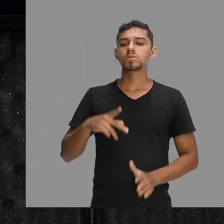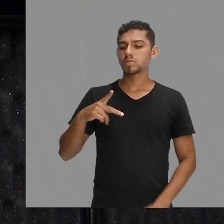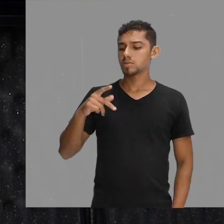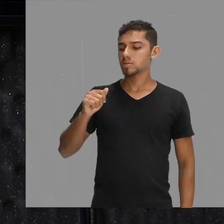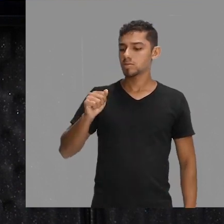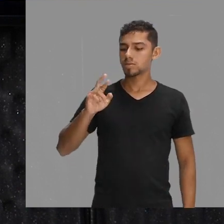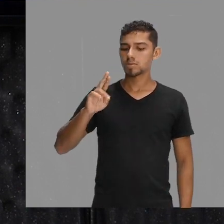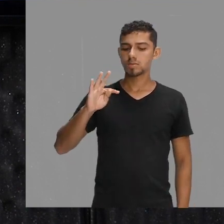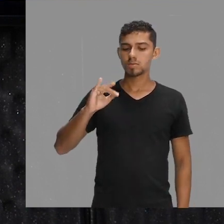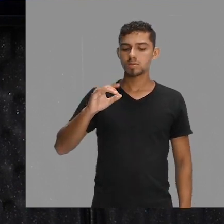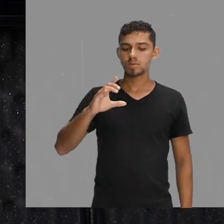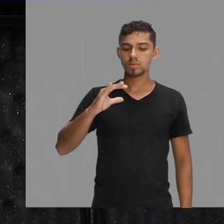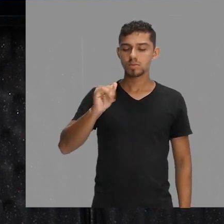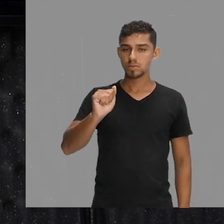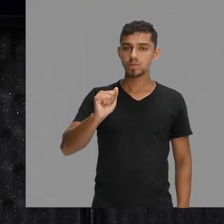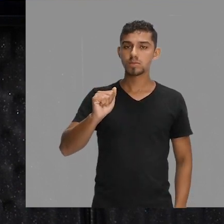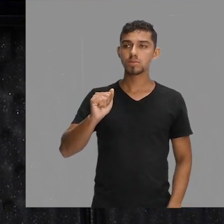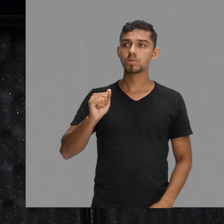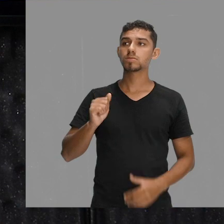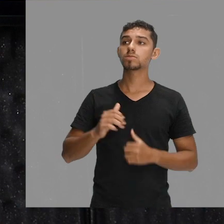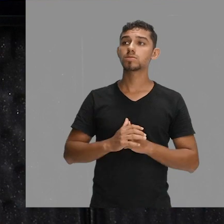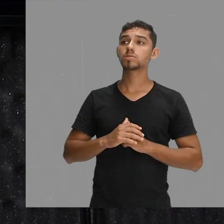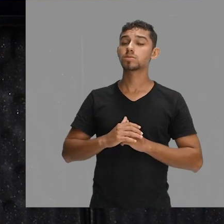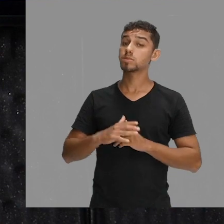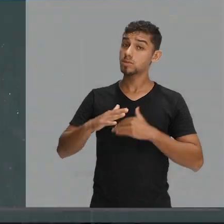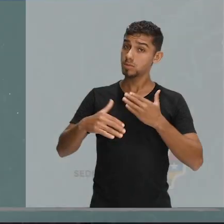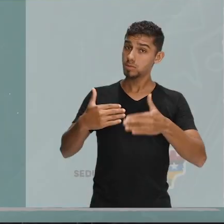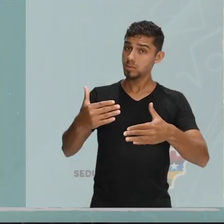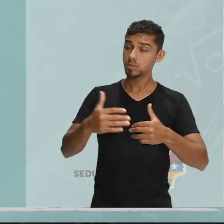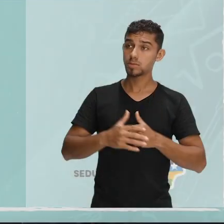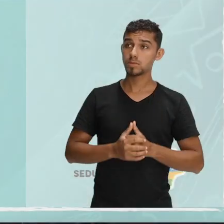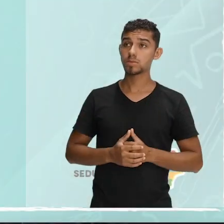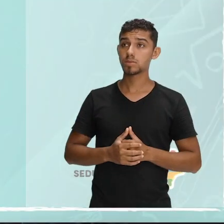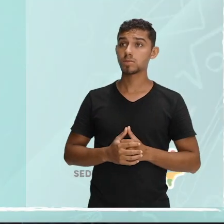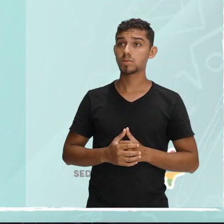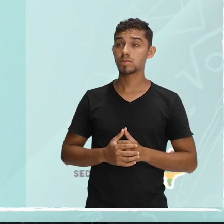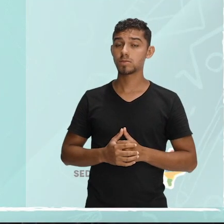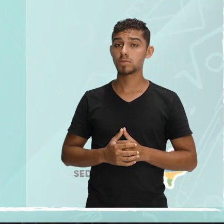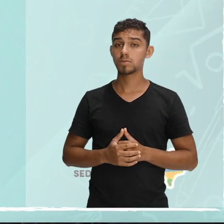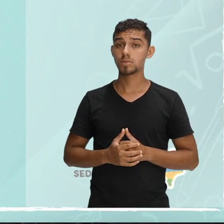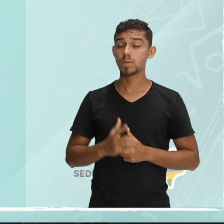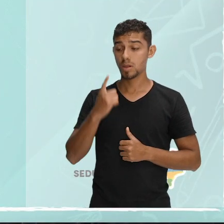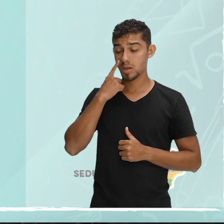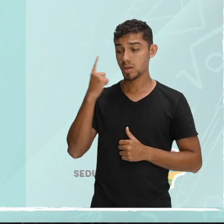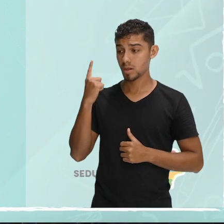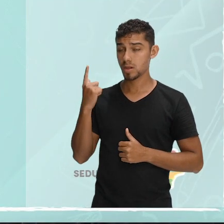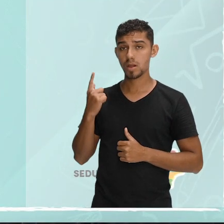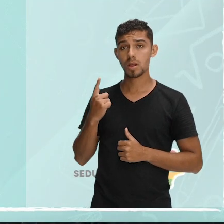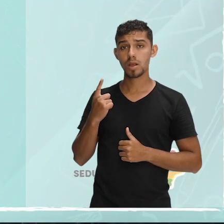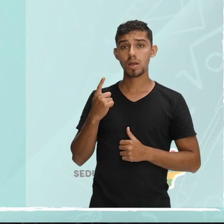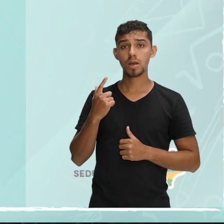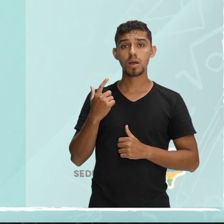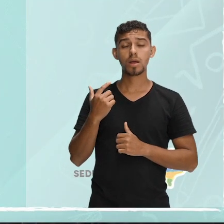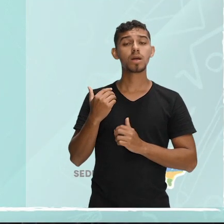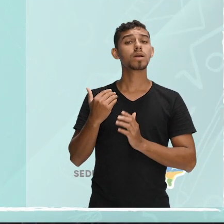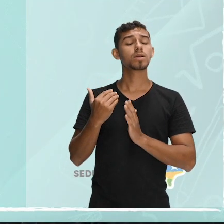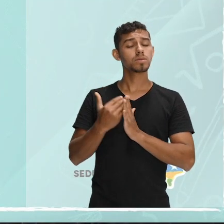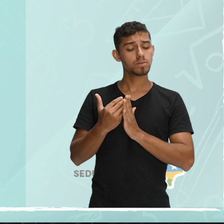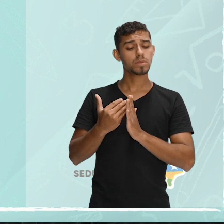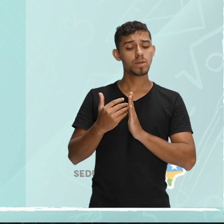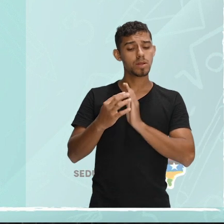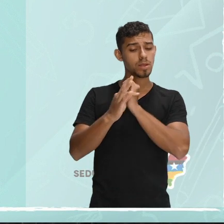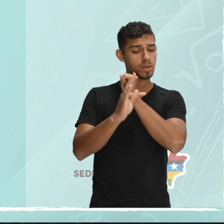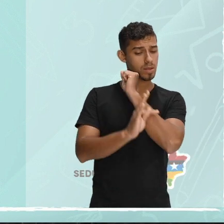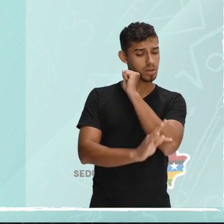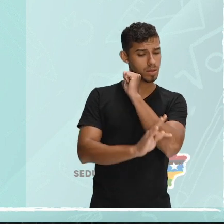partículas dissolvidas. Próxima questão. A uma dada temperatura,